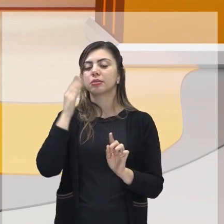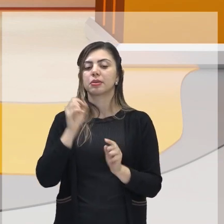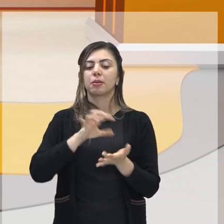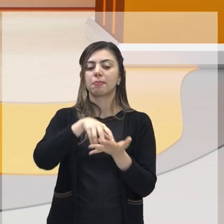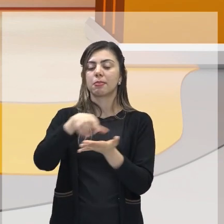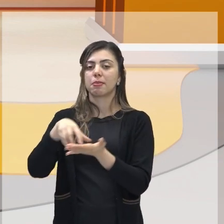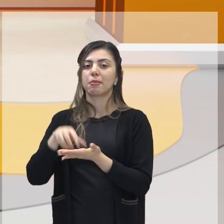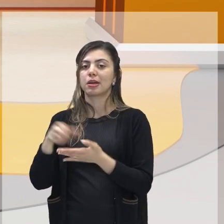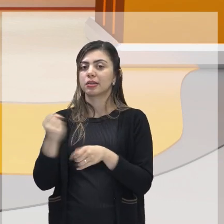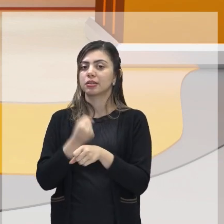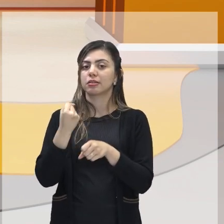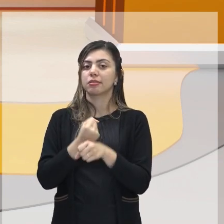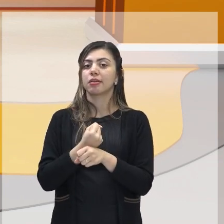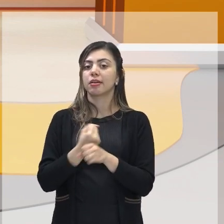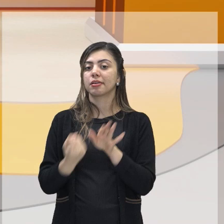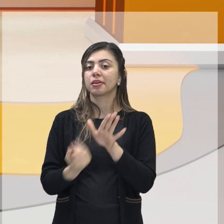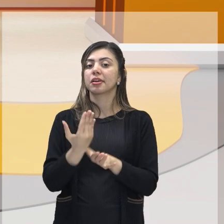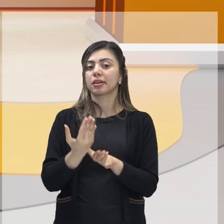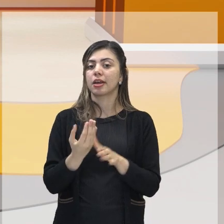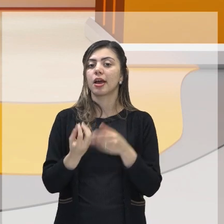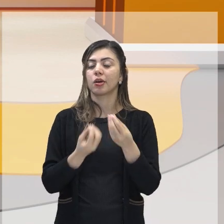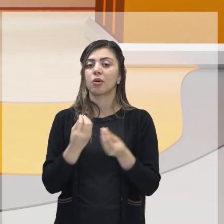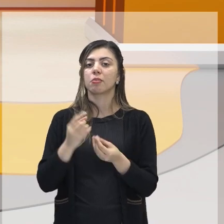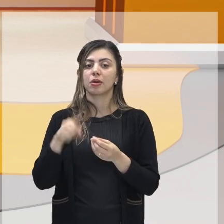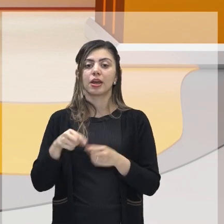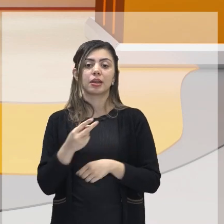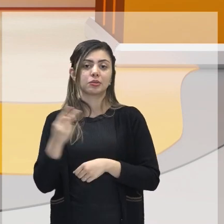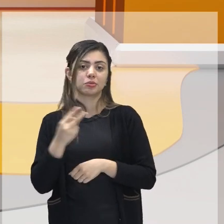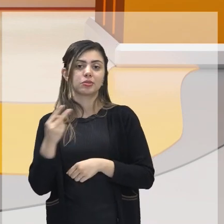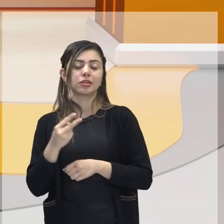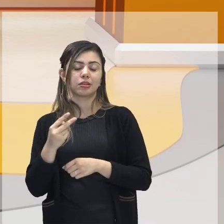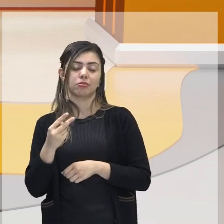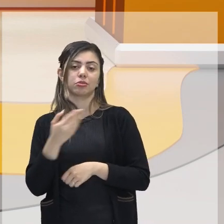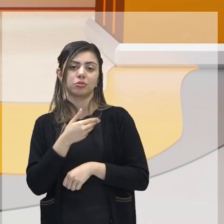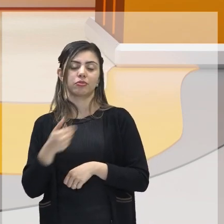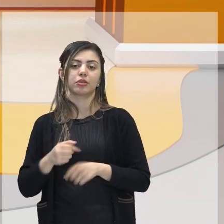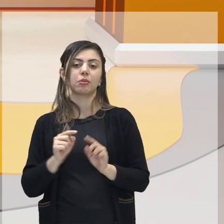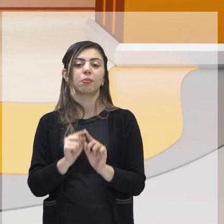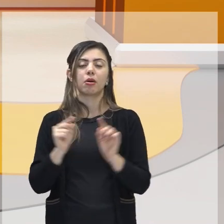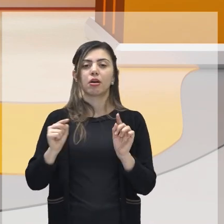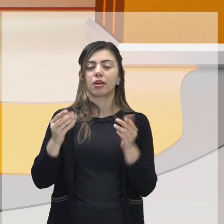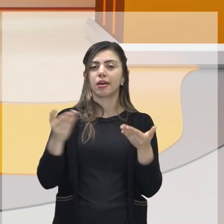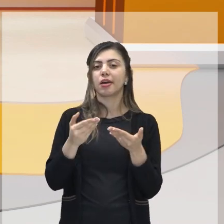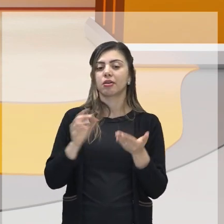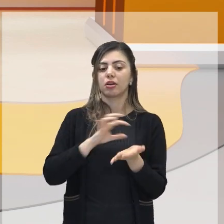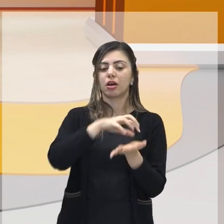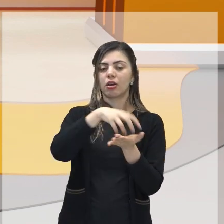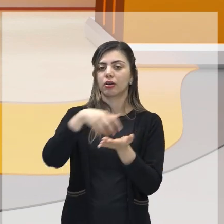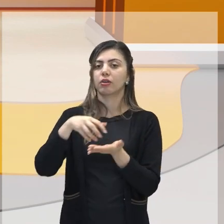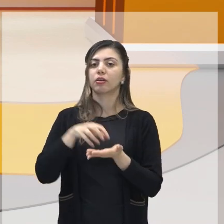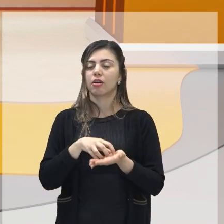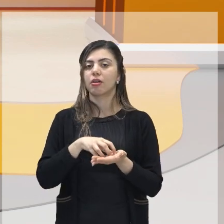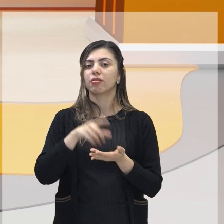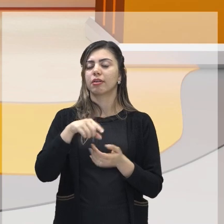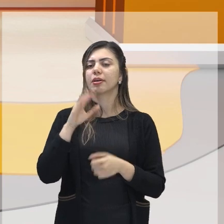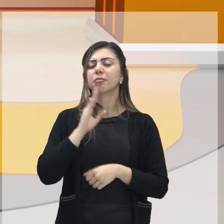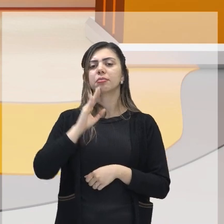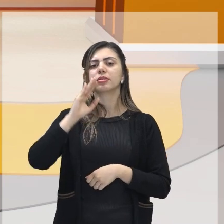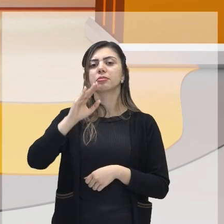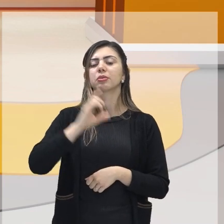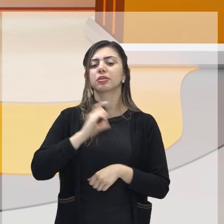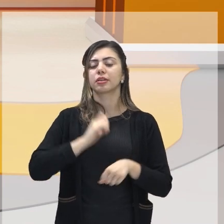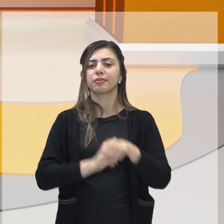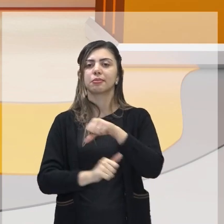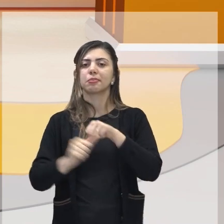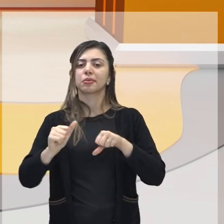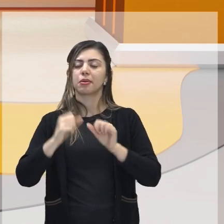isso aí, na verdade, o Colégio Pedro II vai ser no segundo reinado, mas a gente quer trazer para vocês essas instituições que demarcaram essas